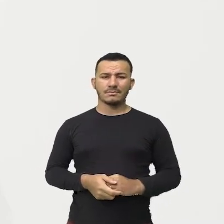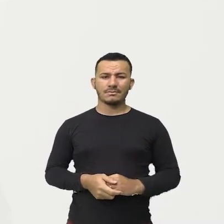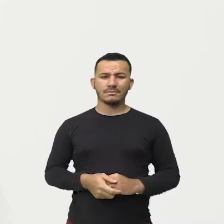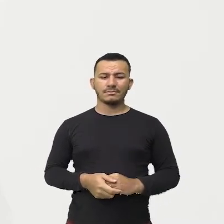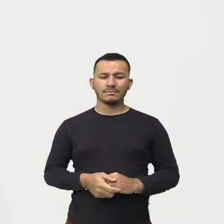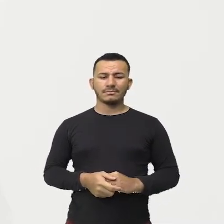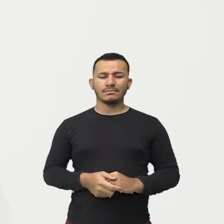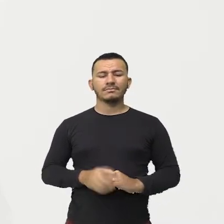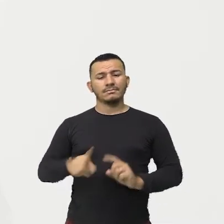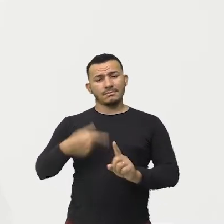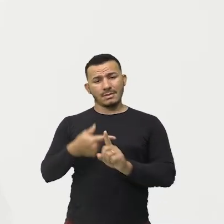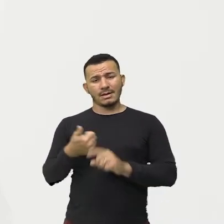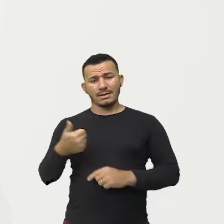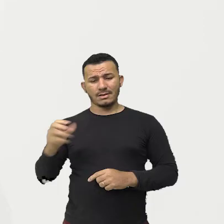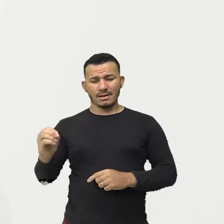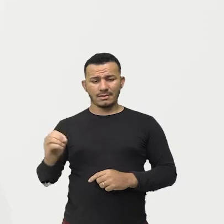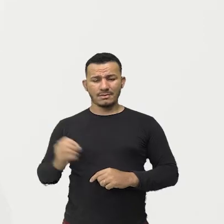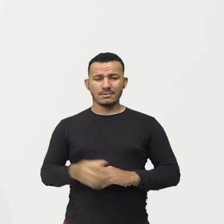R$11,50. Repete o 10.